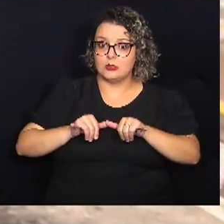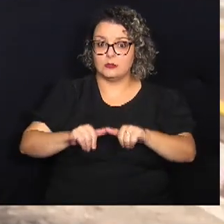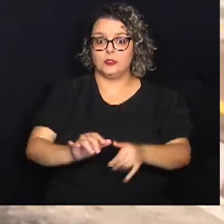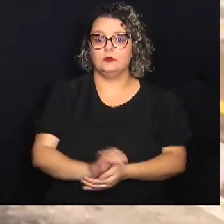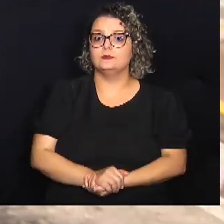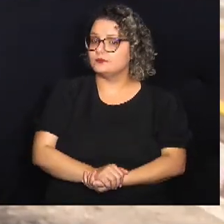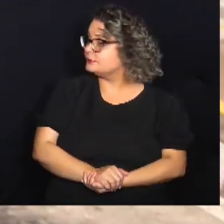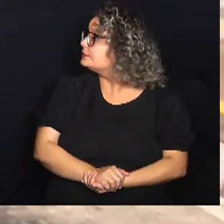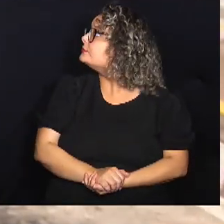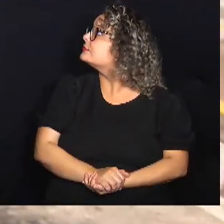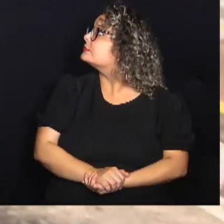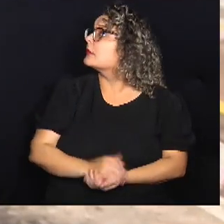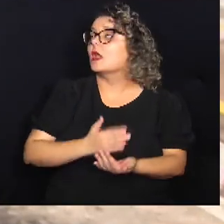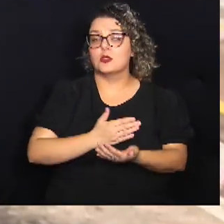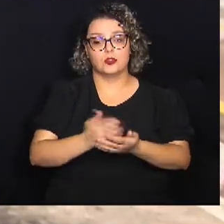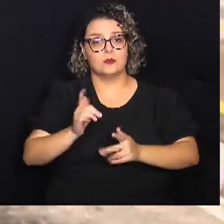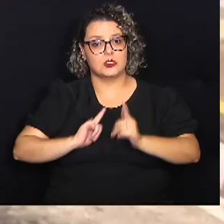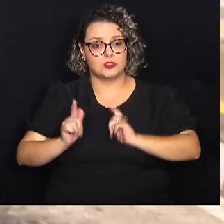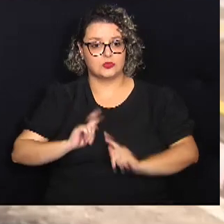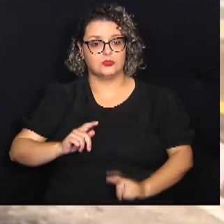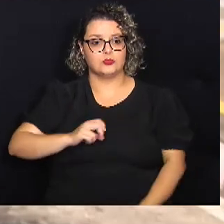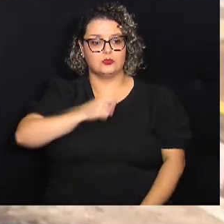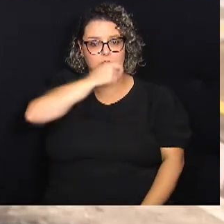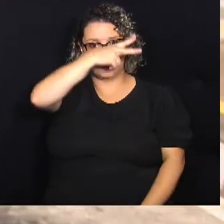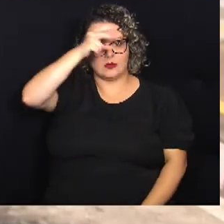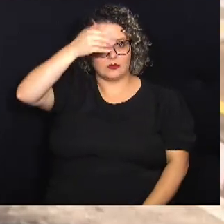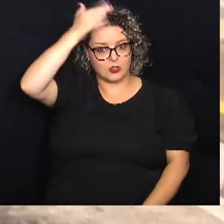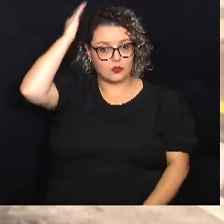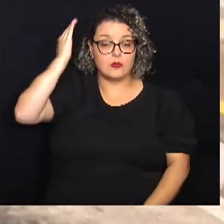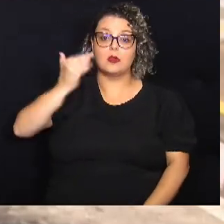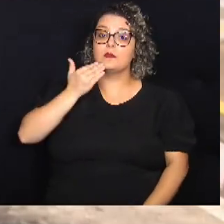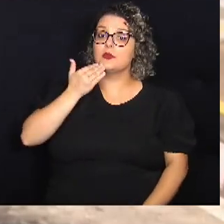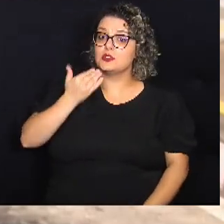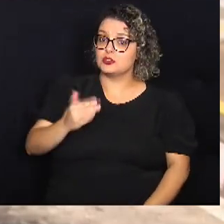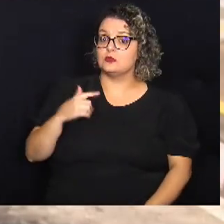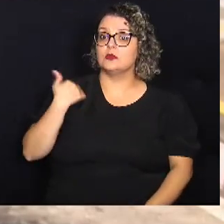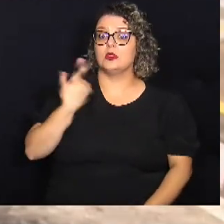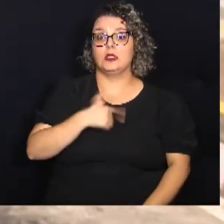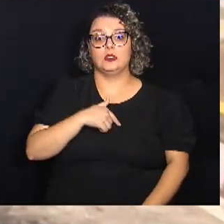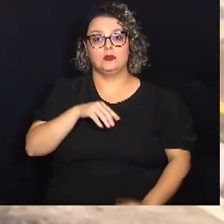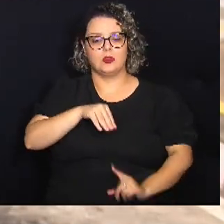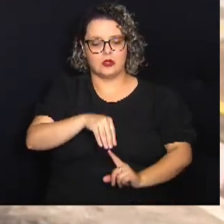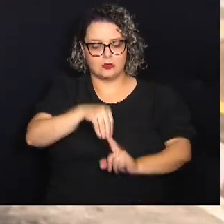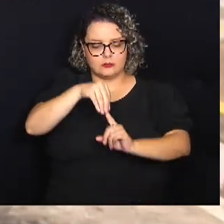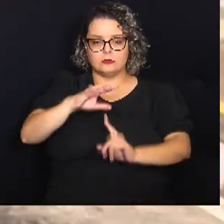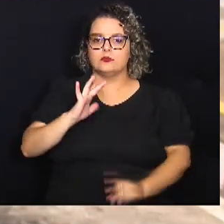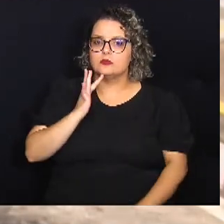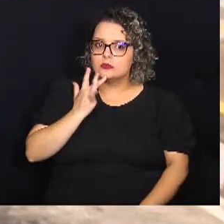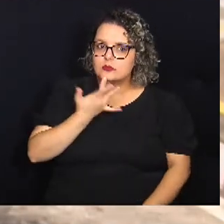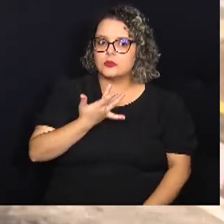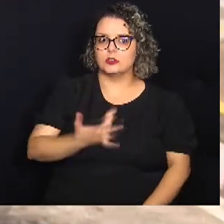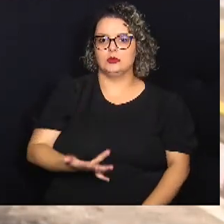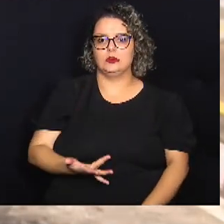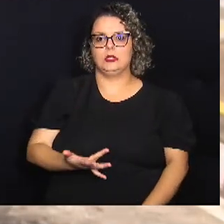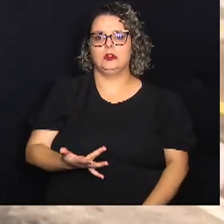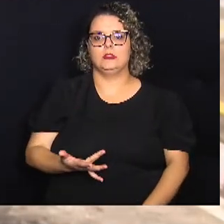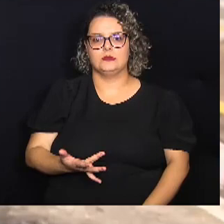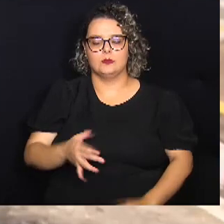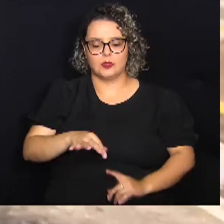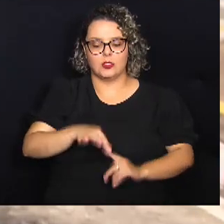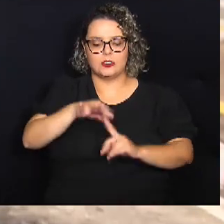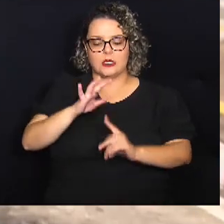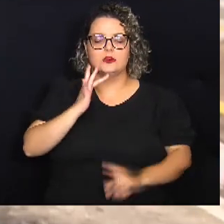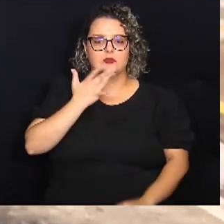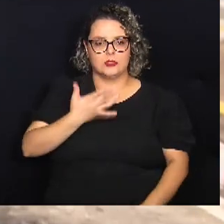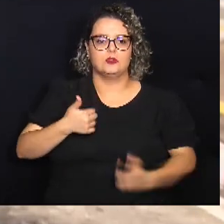Desde o início da gestão do governo Dário Saad, o prefeito vem pedindo para que a gente desse prioridade ao transporte público. E um dos